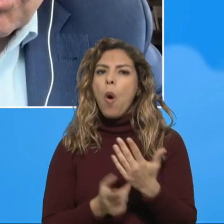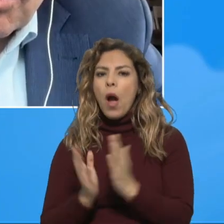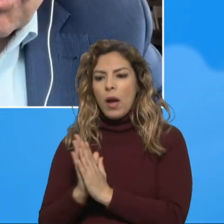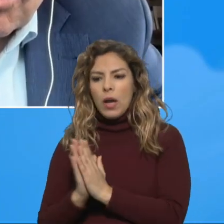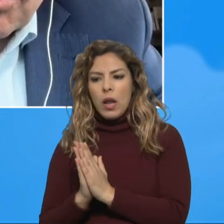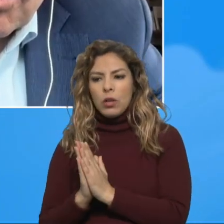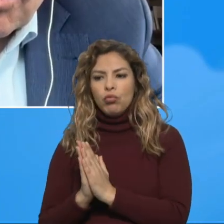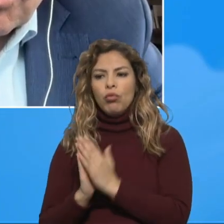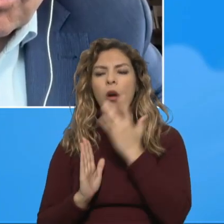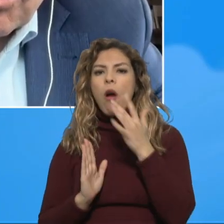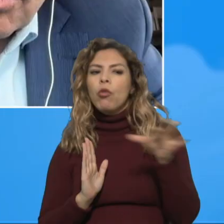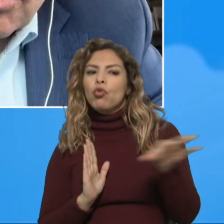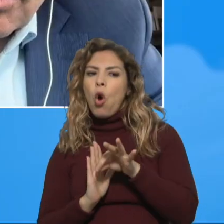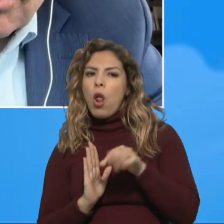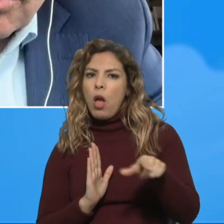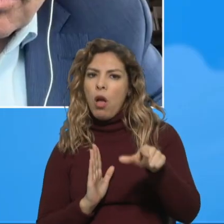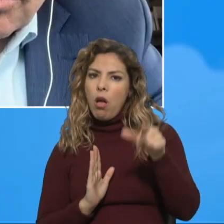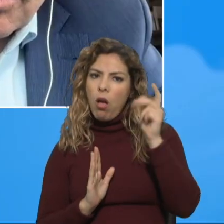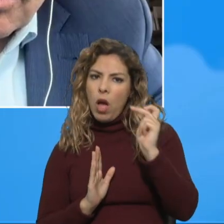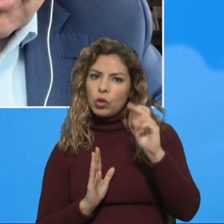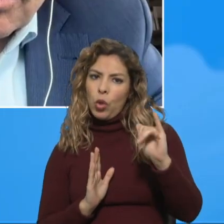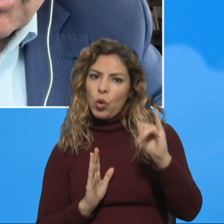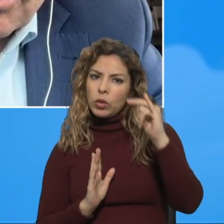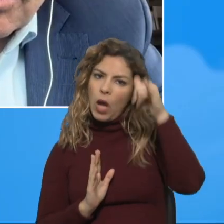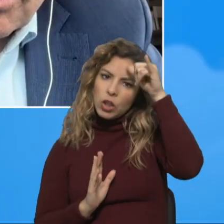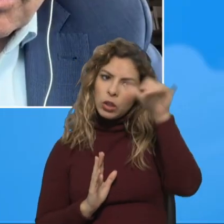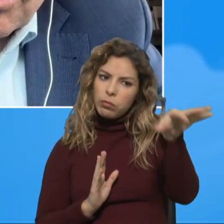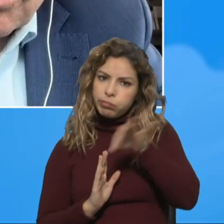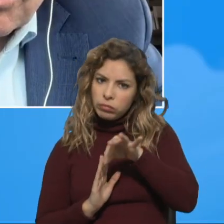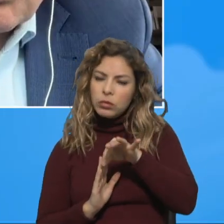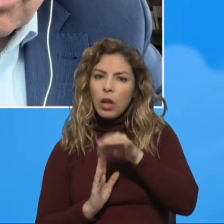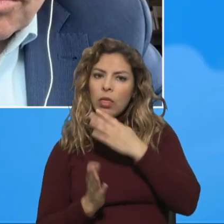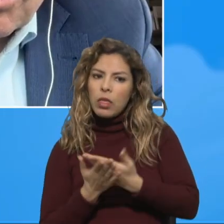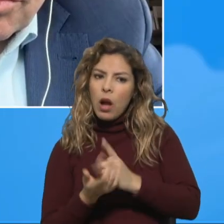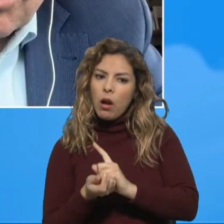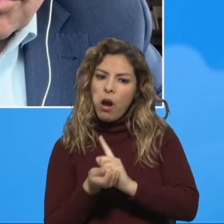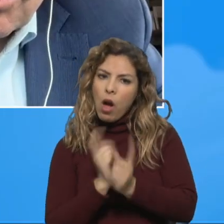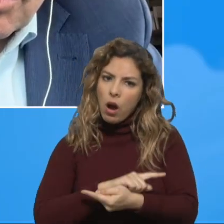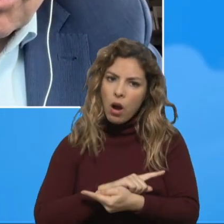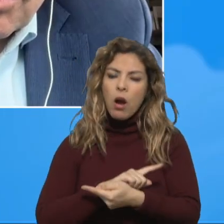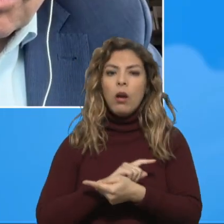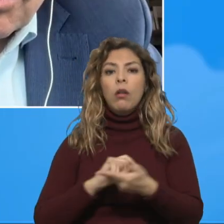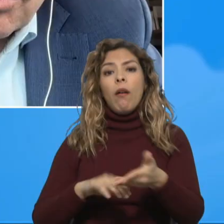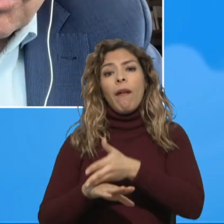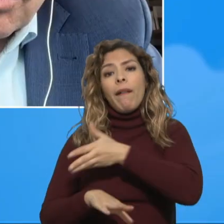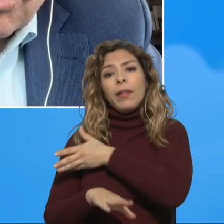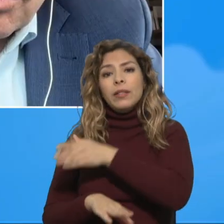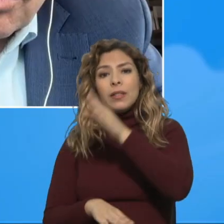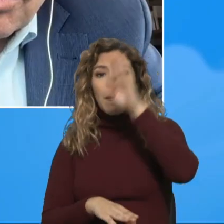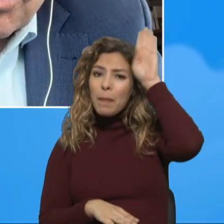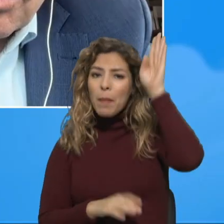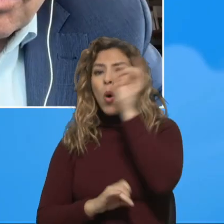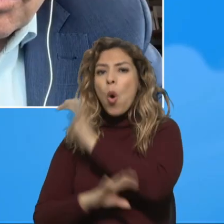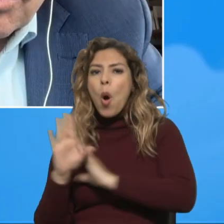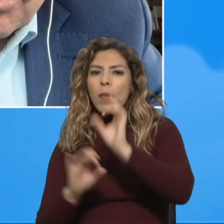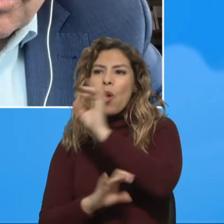12 anos por um Papa da América Latina, quebrar um bocadinho esta continuidade de Papas europeus? É